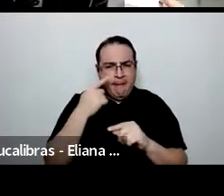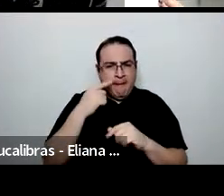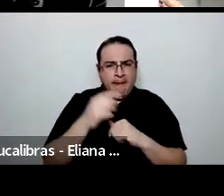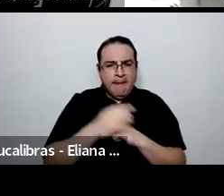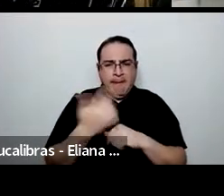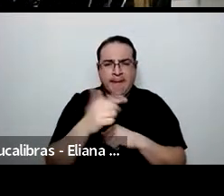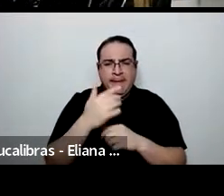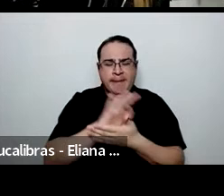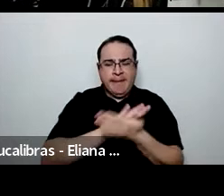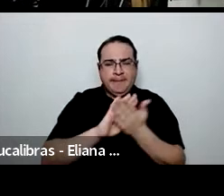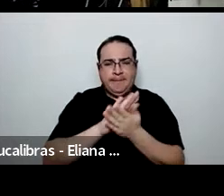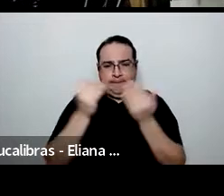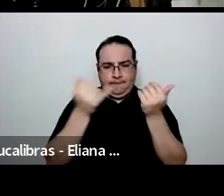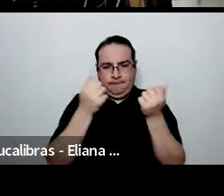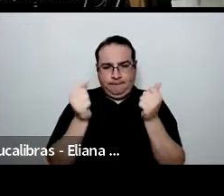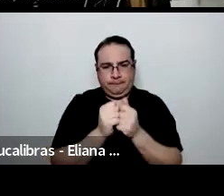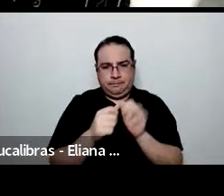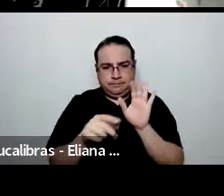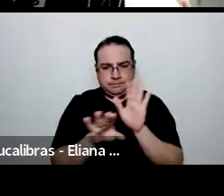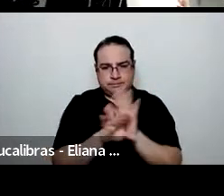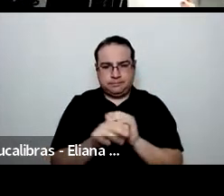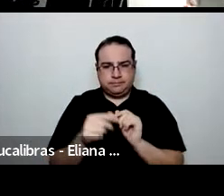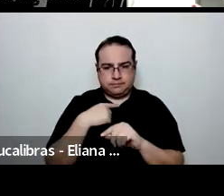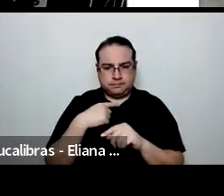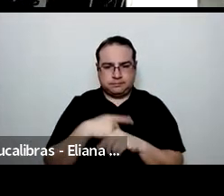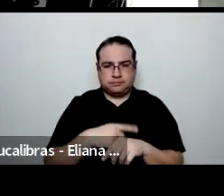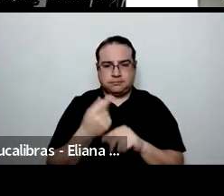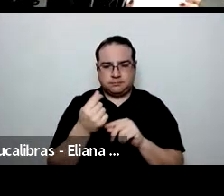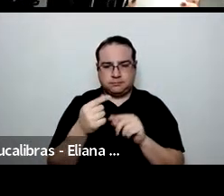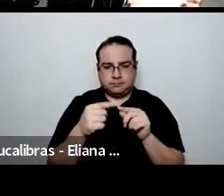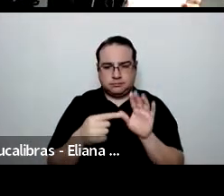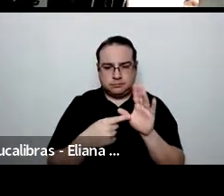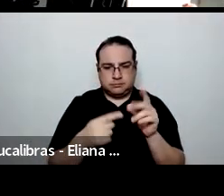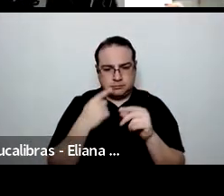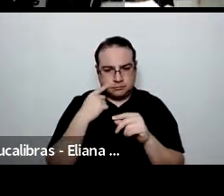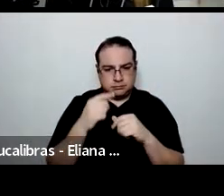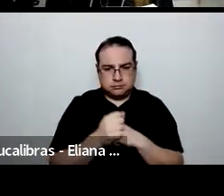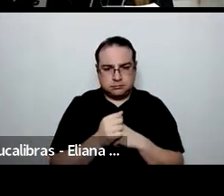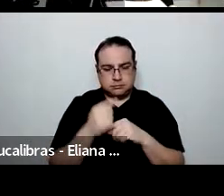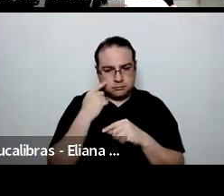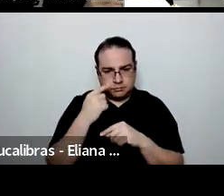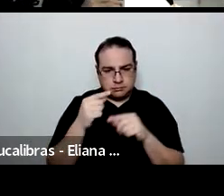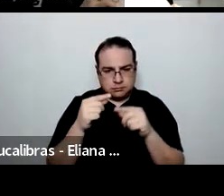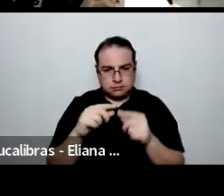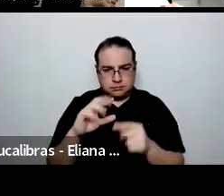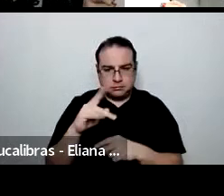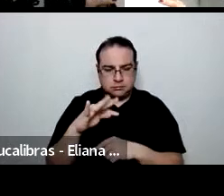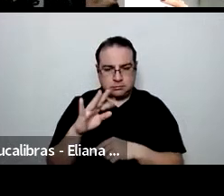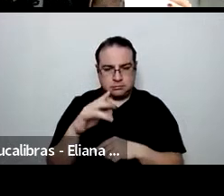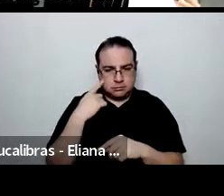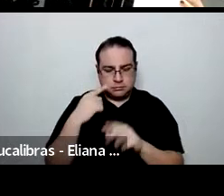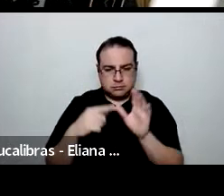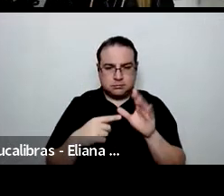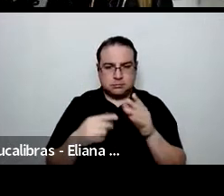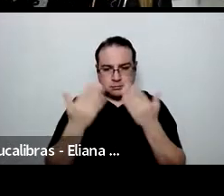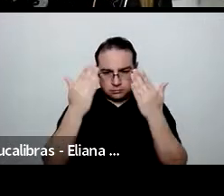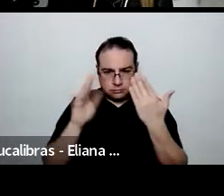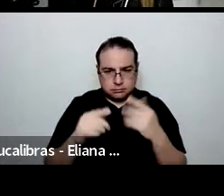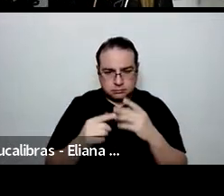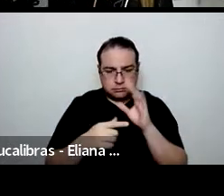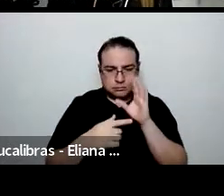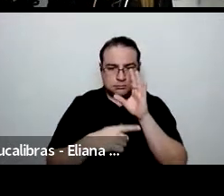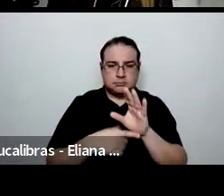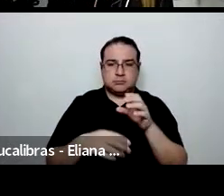ausência de informações sobre o recebimento de recursos financeiros esse primeiro no carro deve ser examinada de